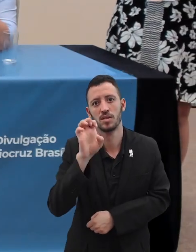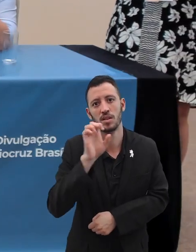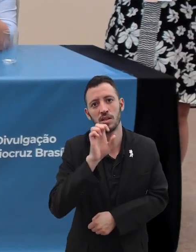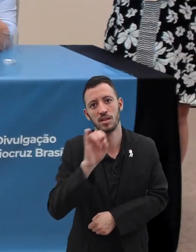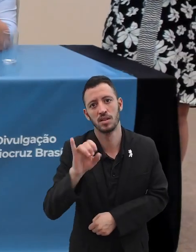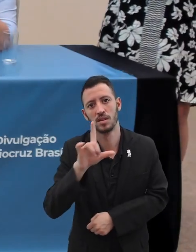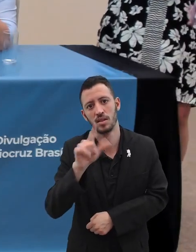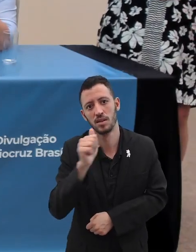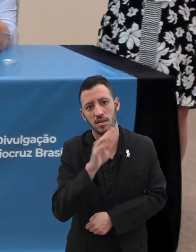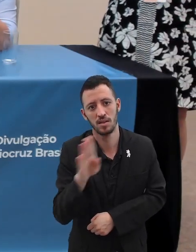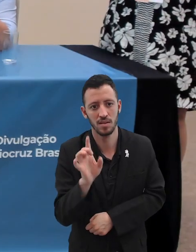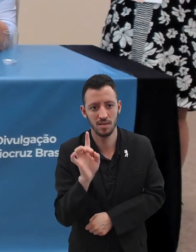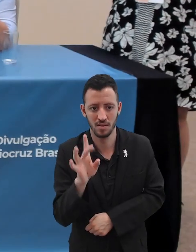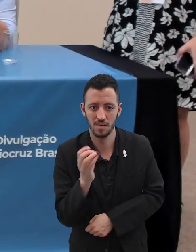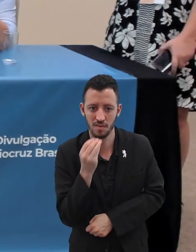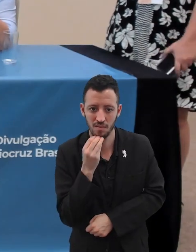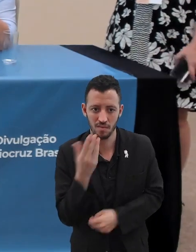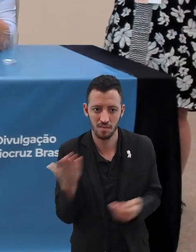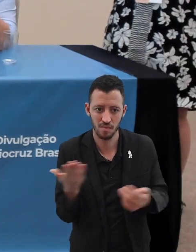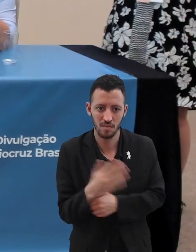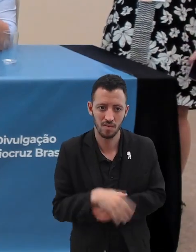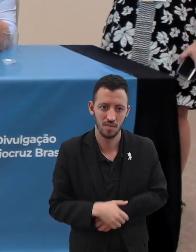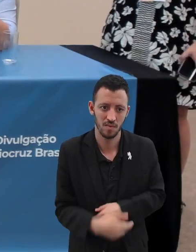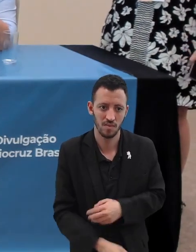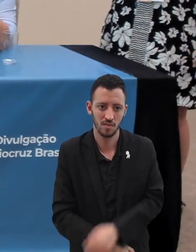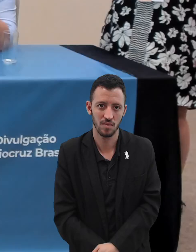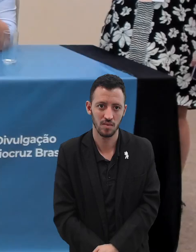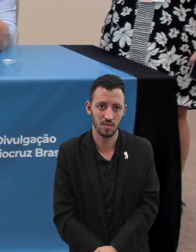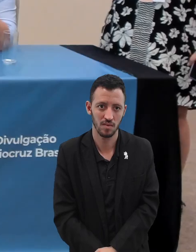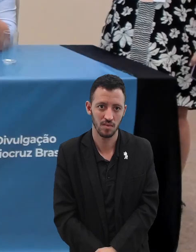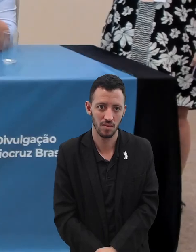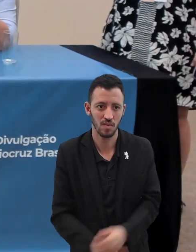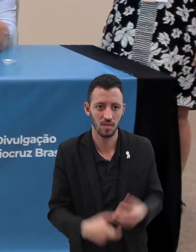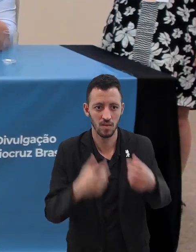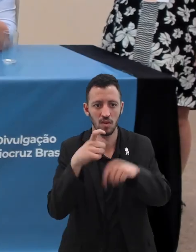é isso, pessoal. Aguardamos.